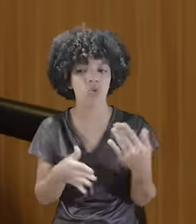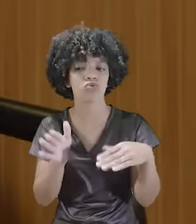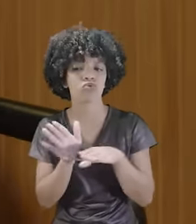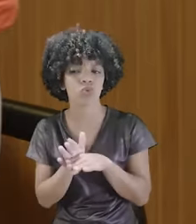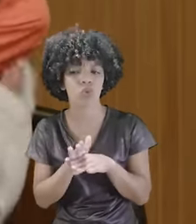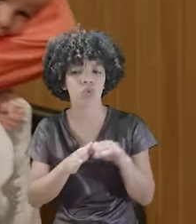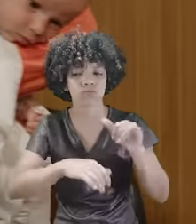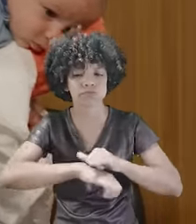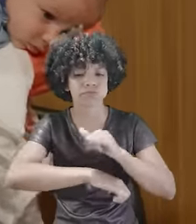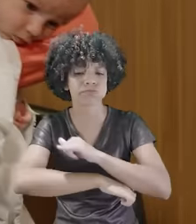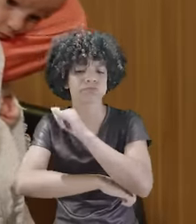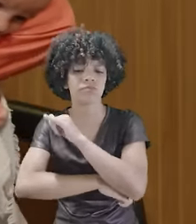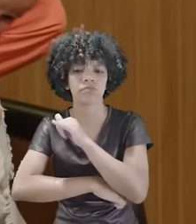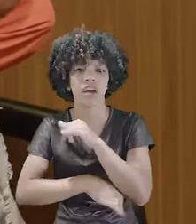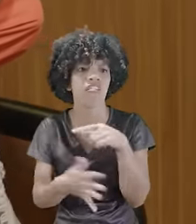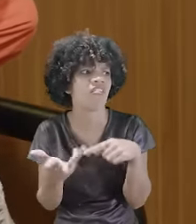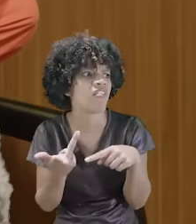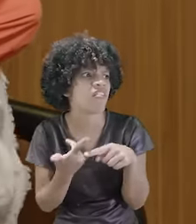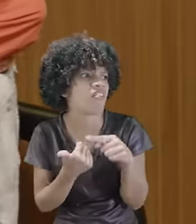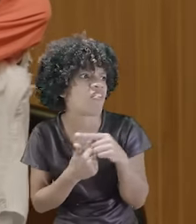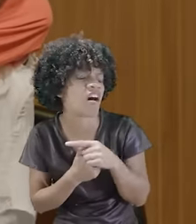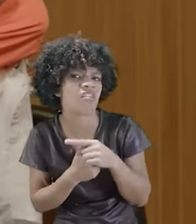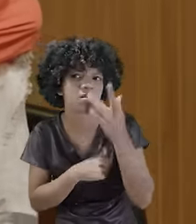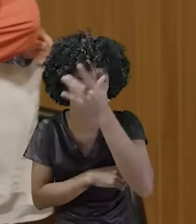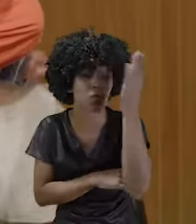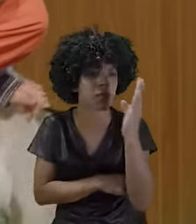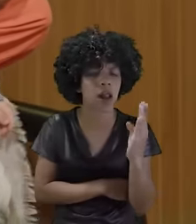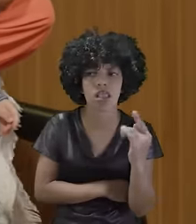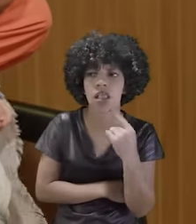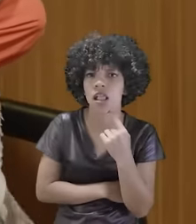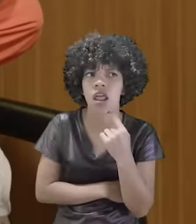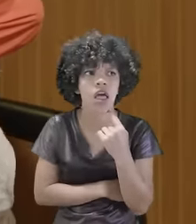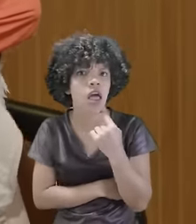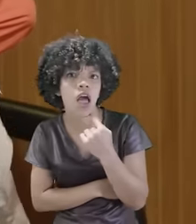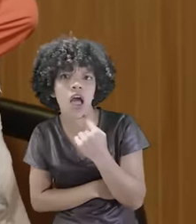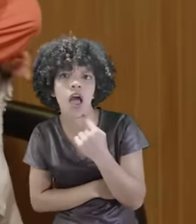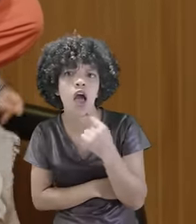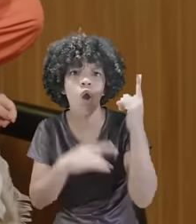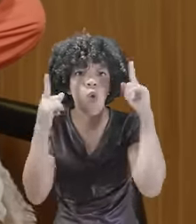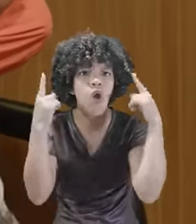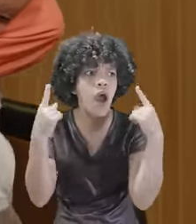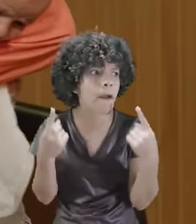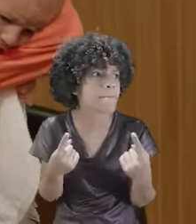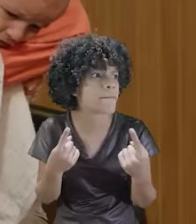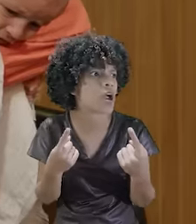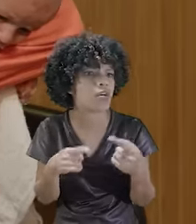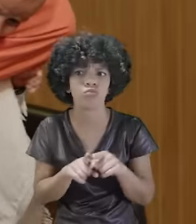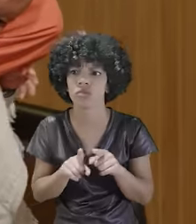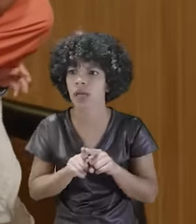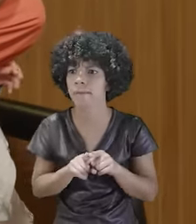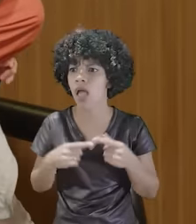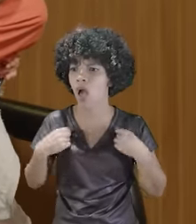quando a gente entrou numa resposta muitos brasileiros muitas pessoas muito Tato muito cabelo não veio